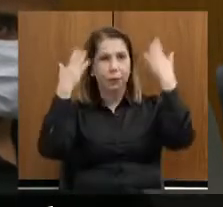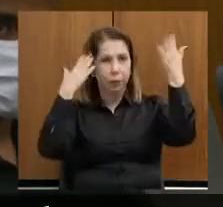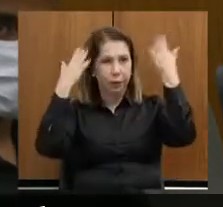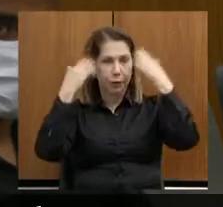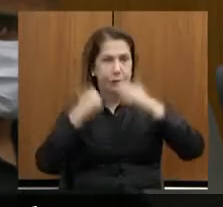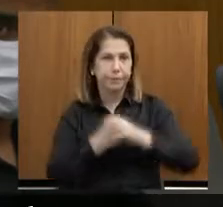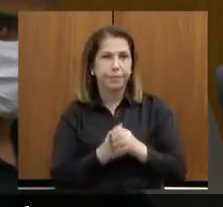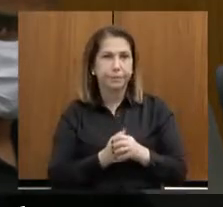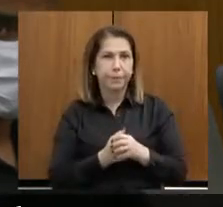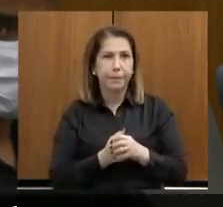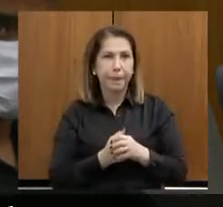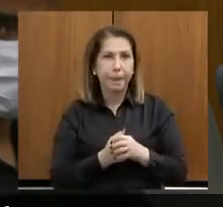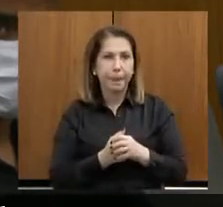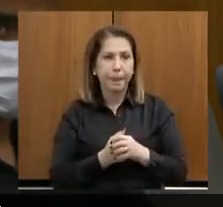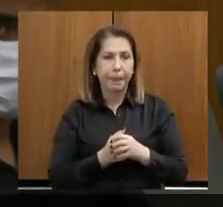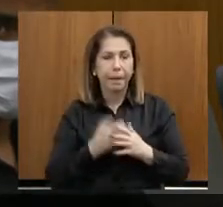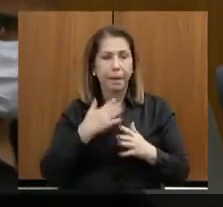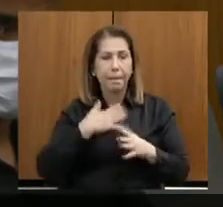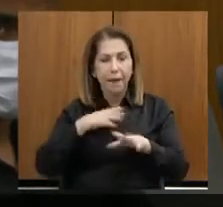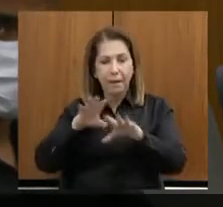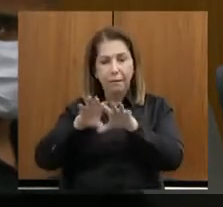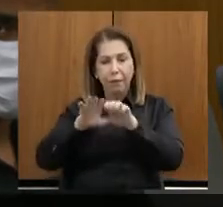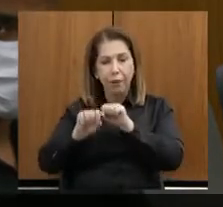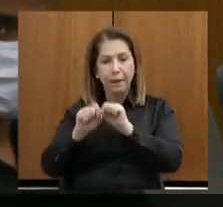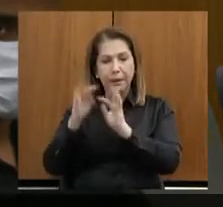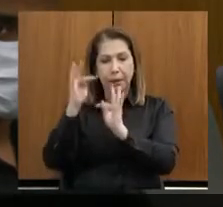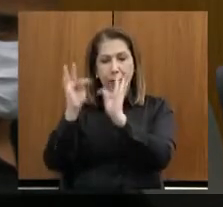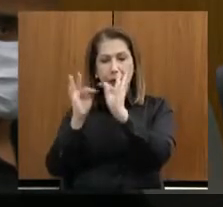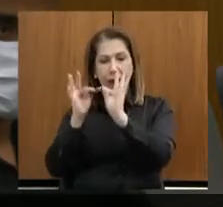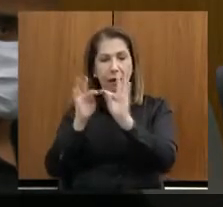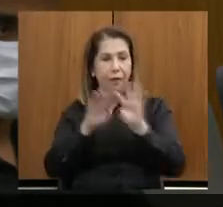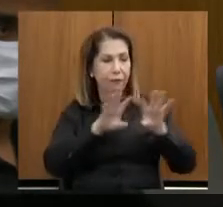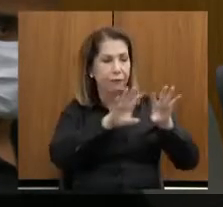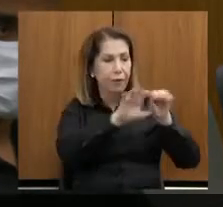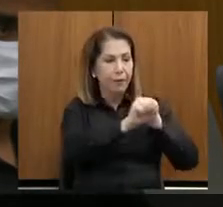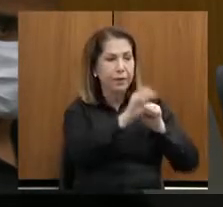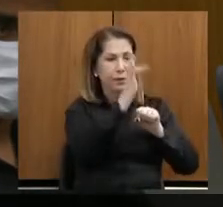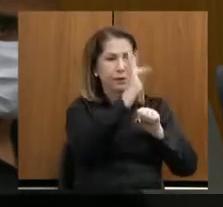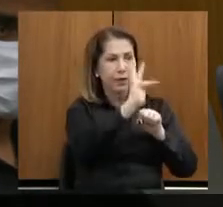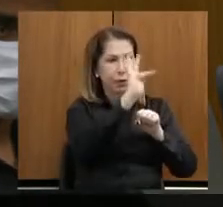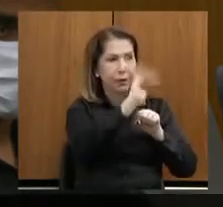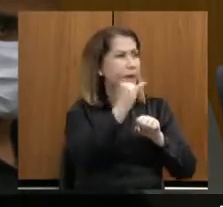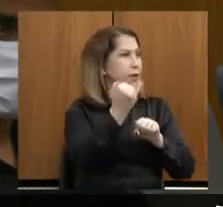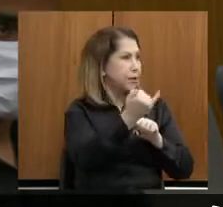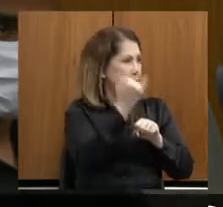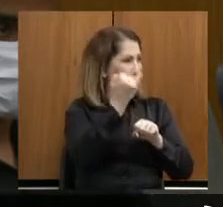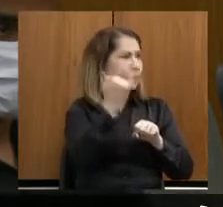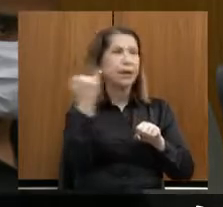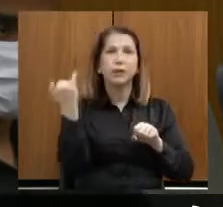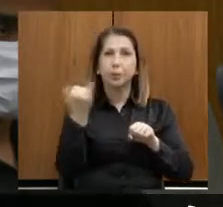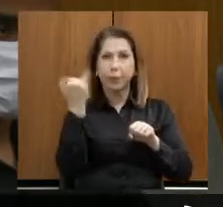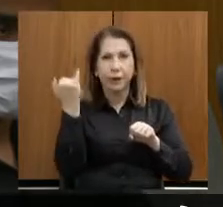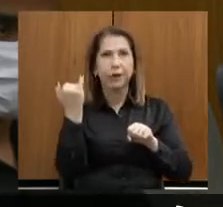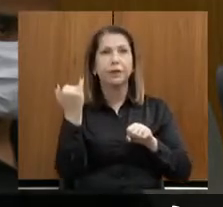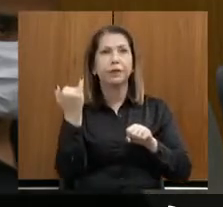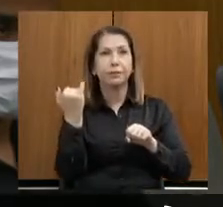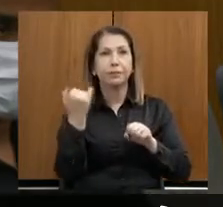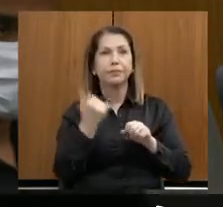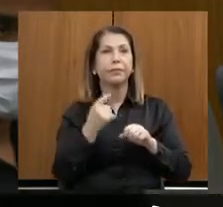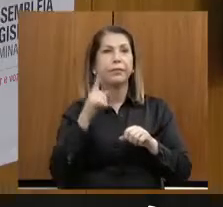formação técnica formação acadêmica importante e o que precisa ver